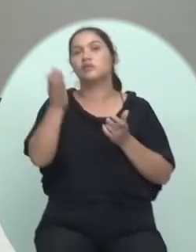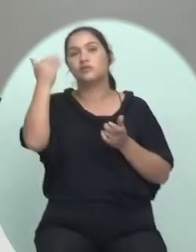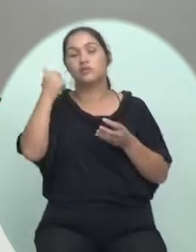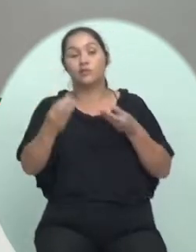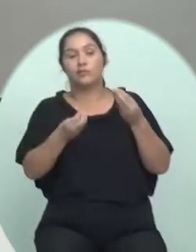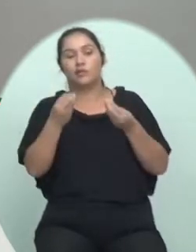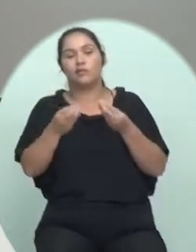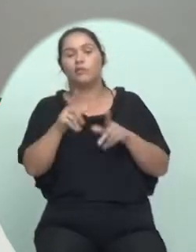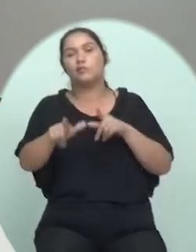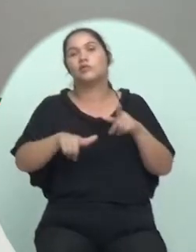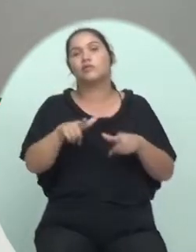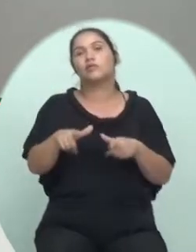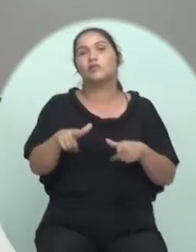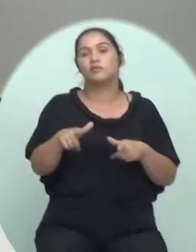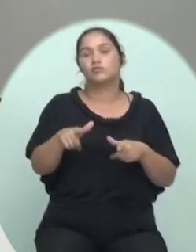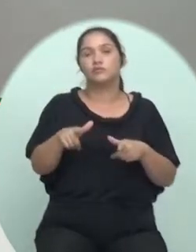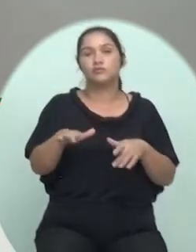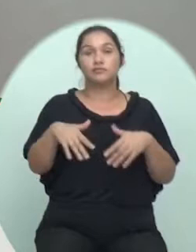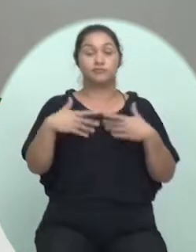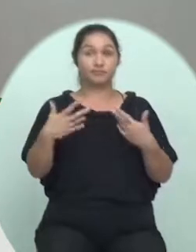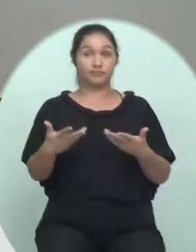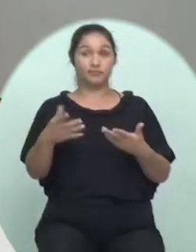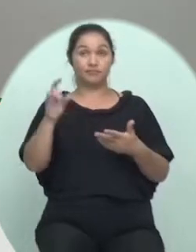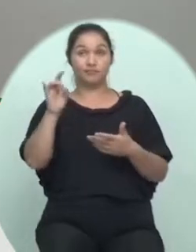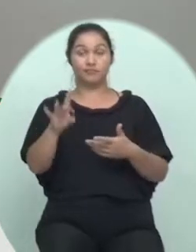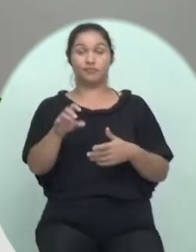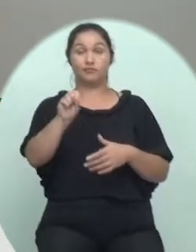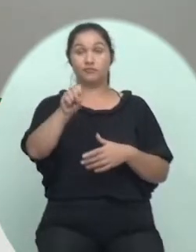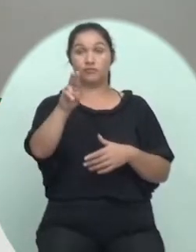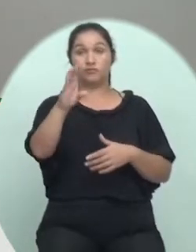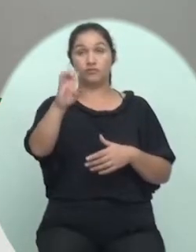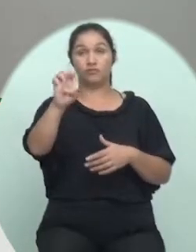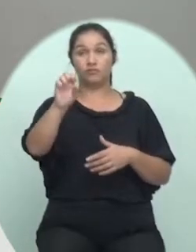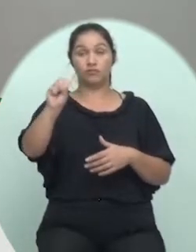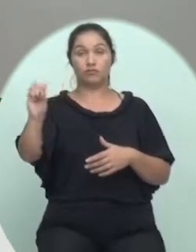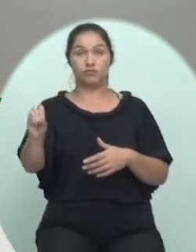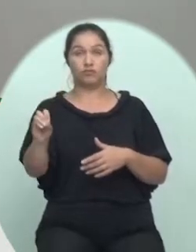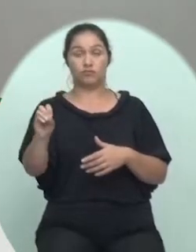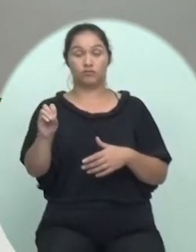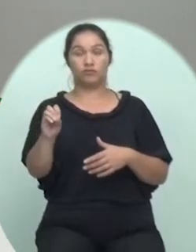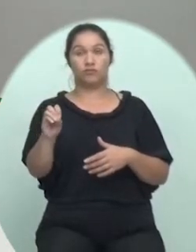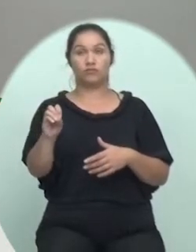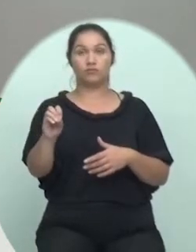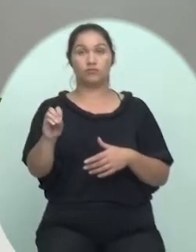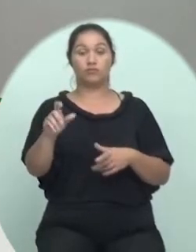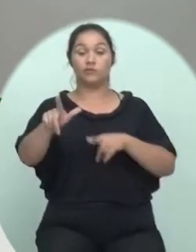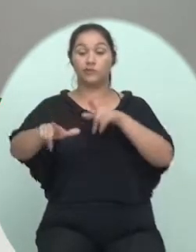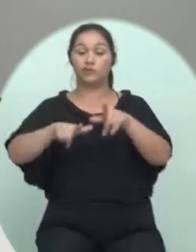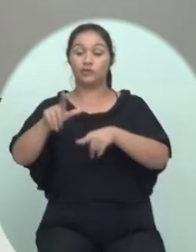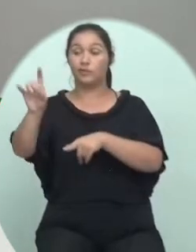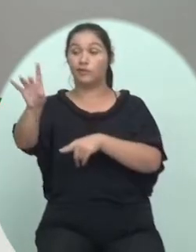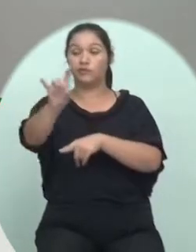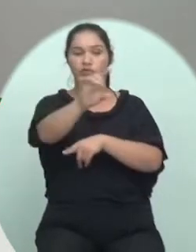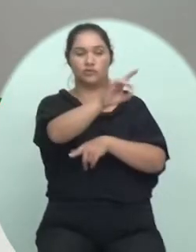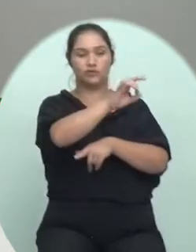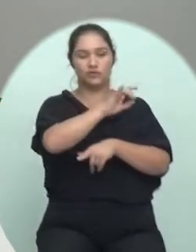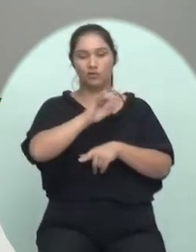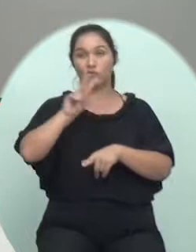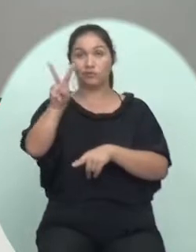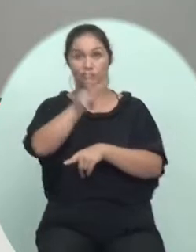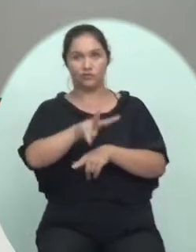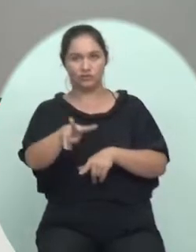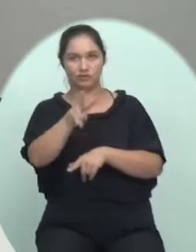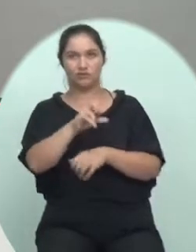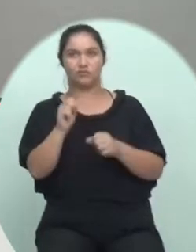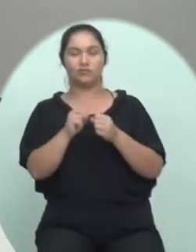seu voto. Repito, somente o sucesso do trabalho de cada um vereador desta casa que irá